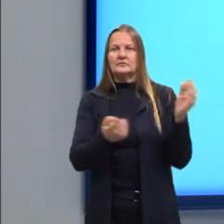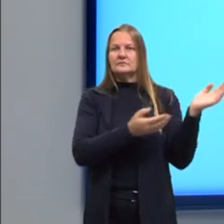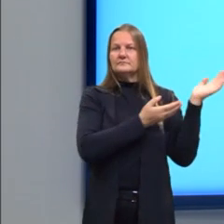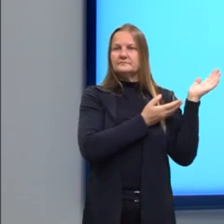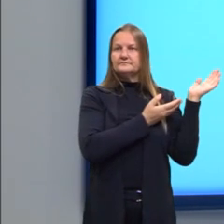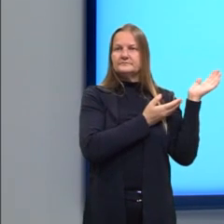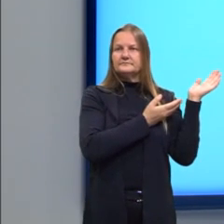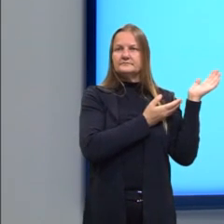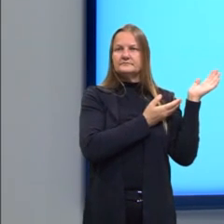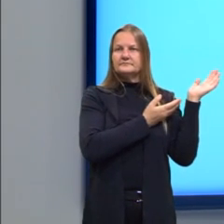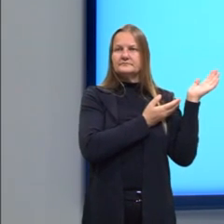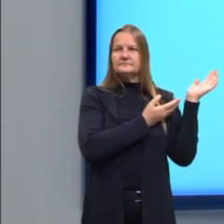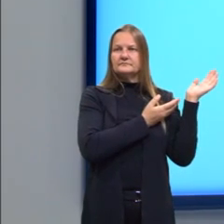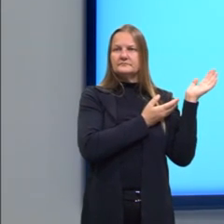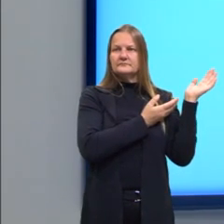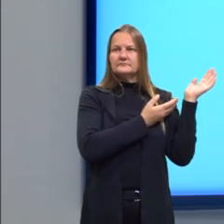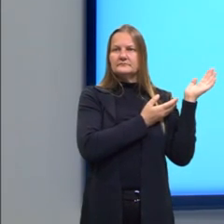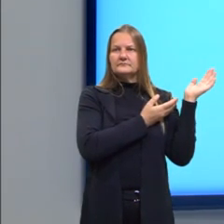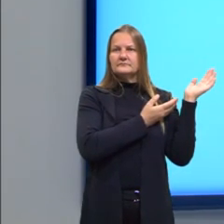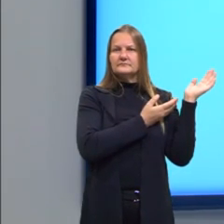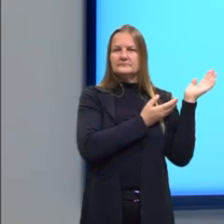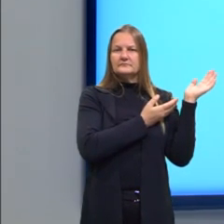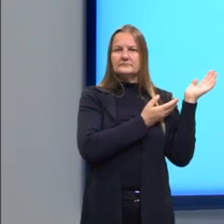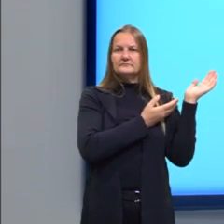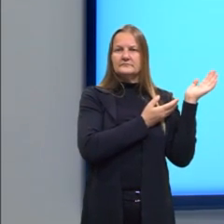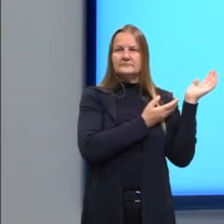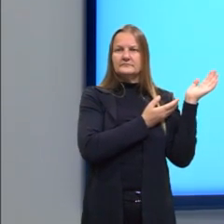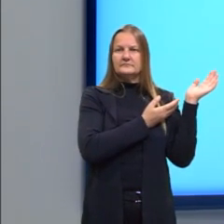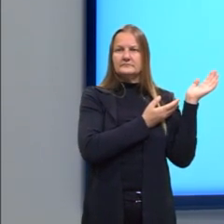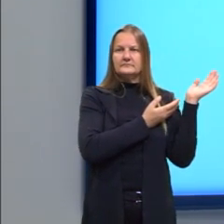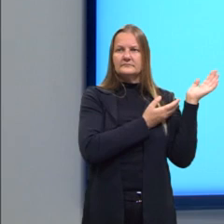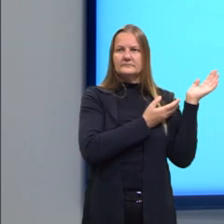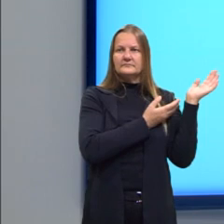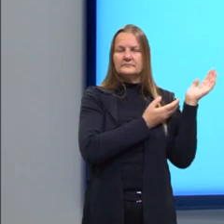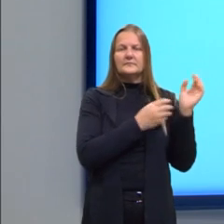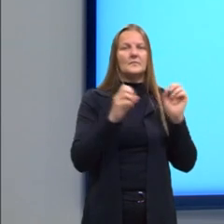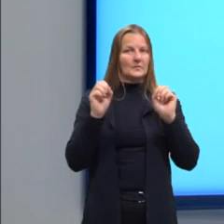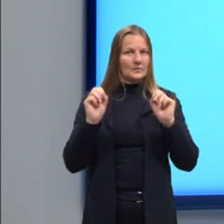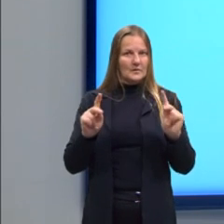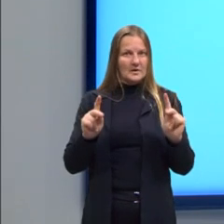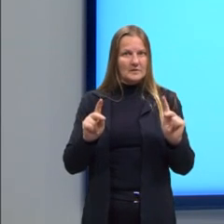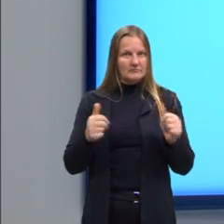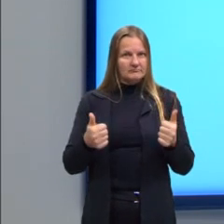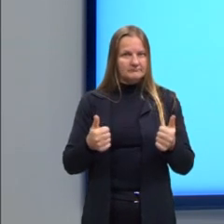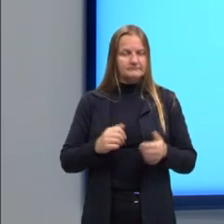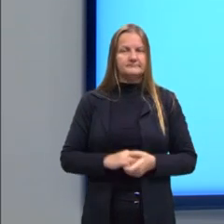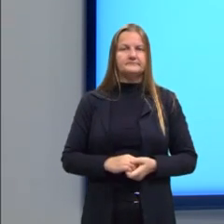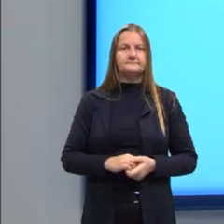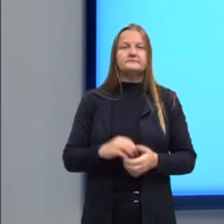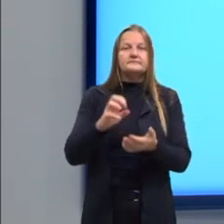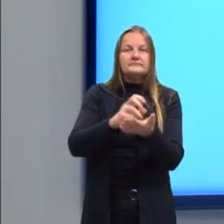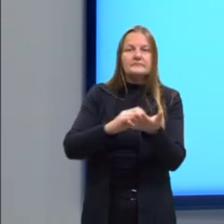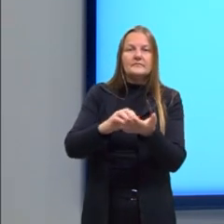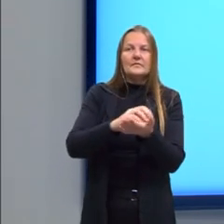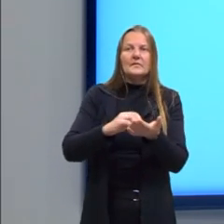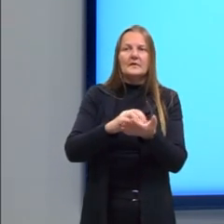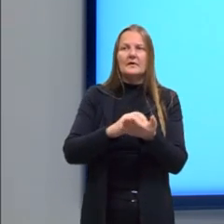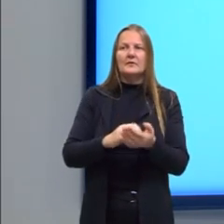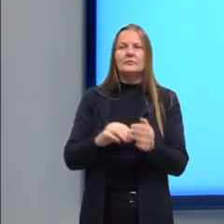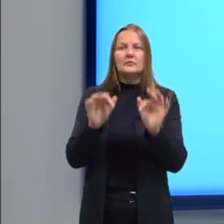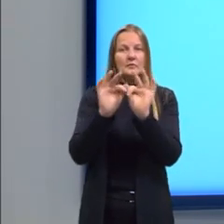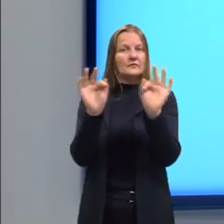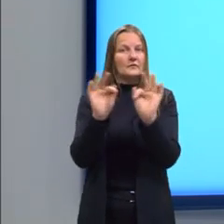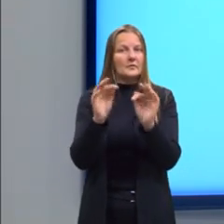dos reagentes produtos / reagente tá tranquilo até aqui não é para o cálculo apenas